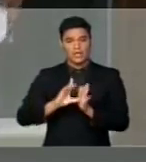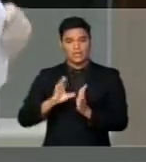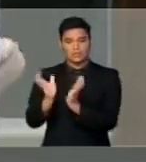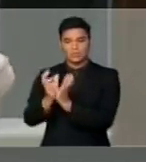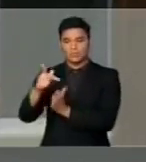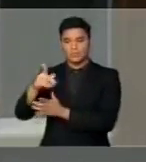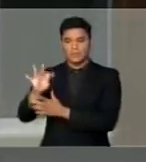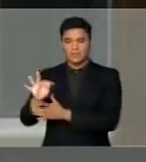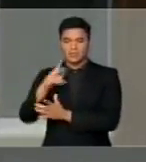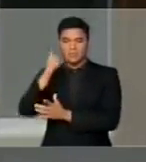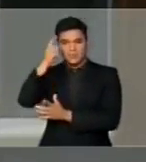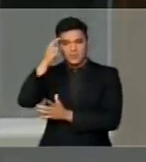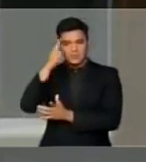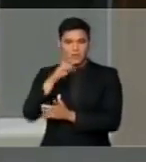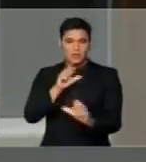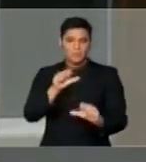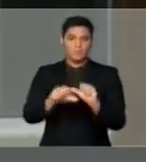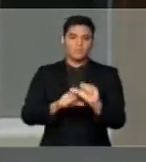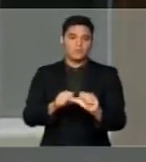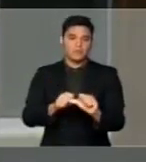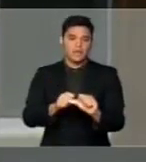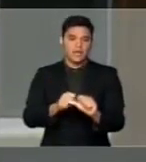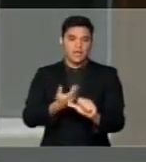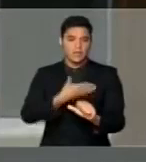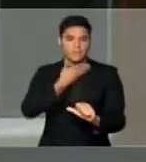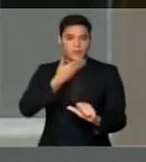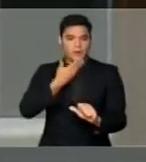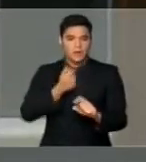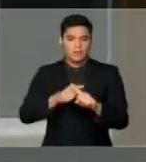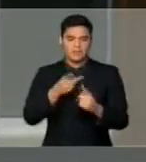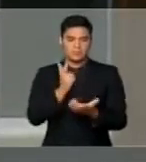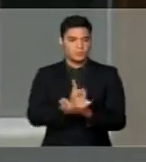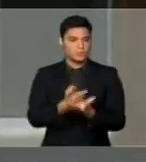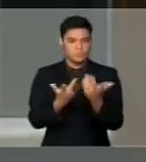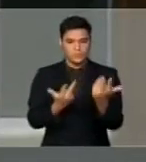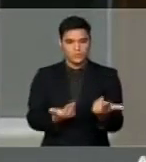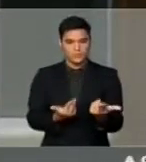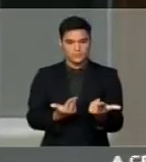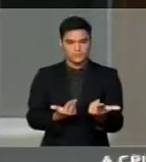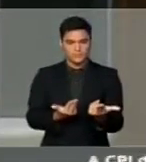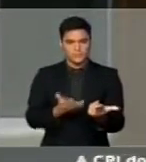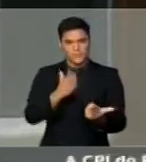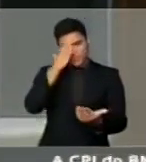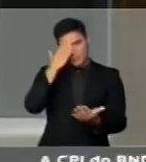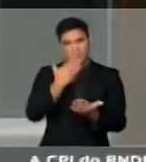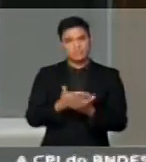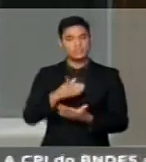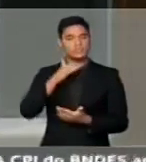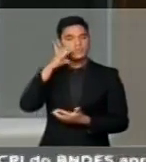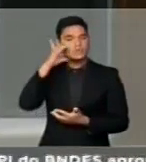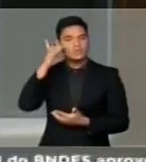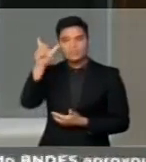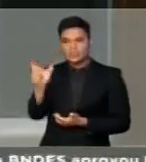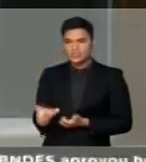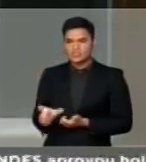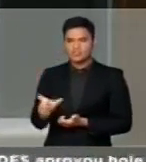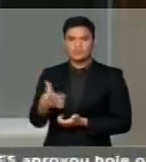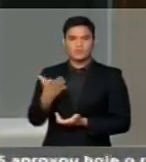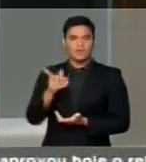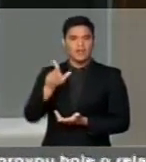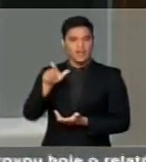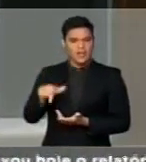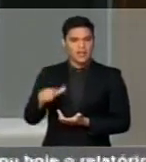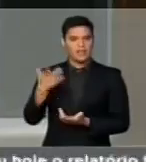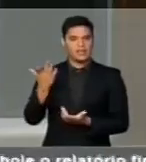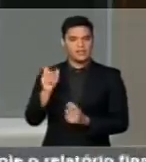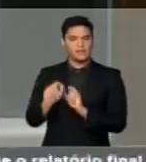se faria isso. Eu diria que a presidente Dilma hoje é refém do seu